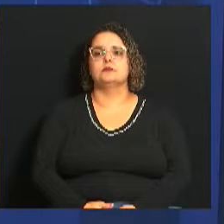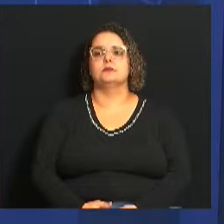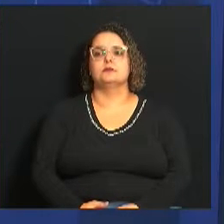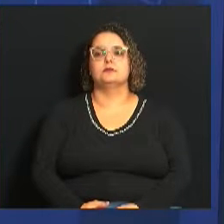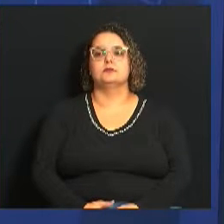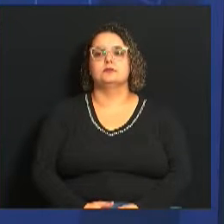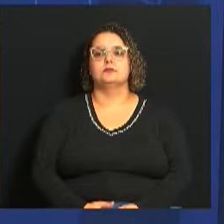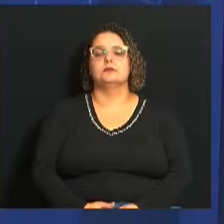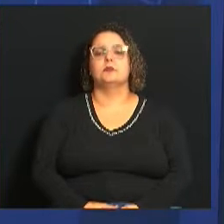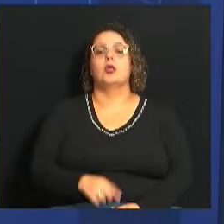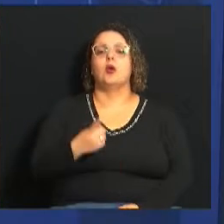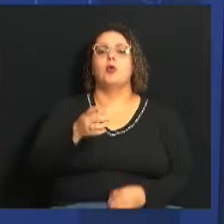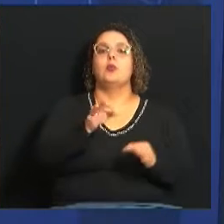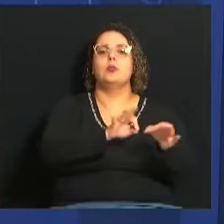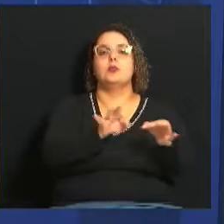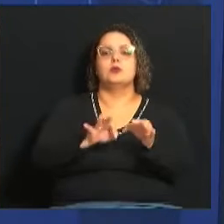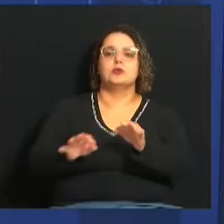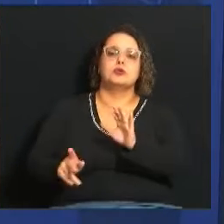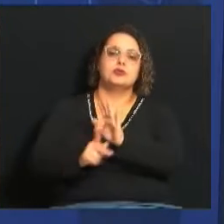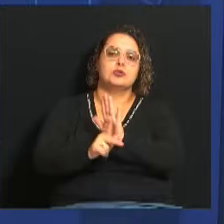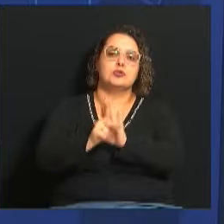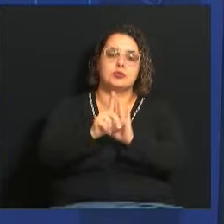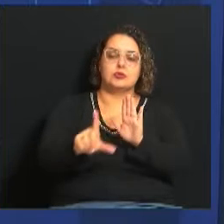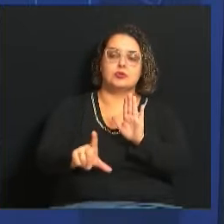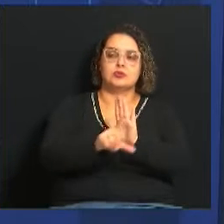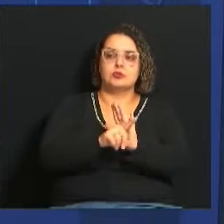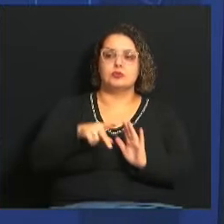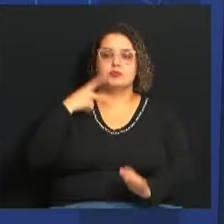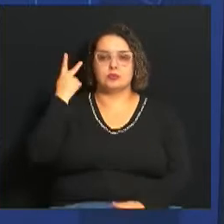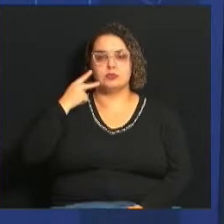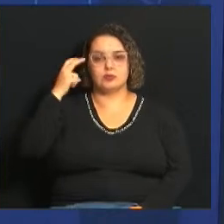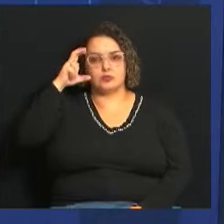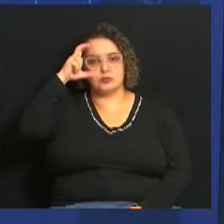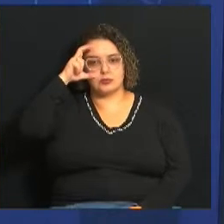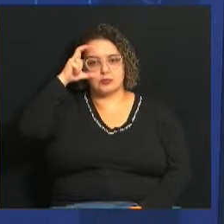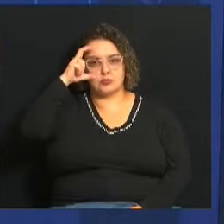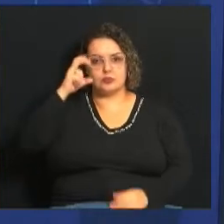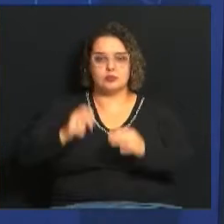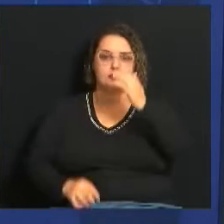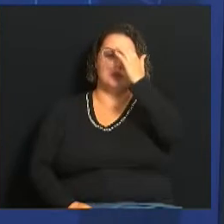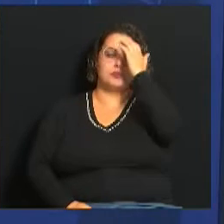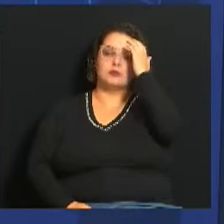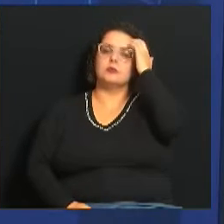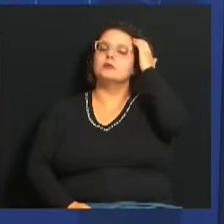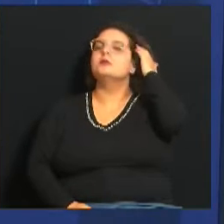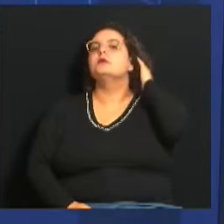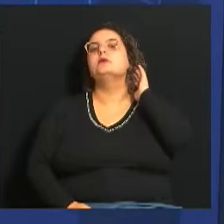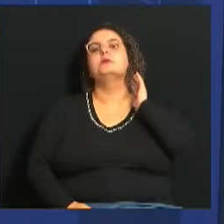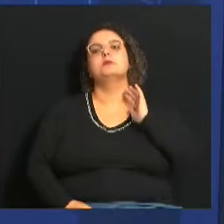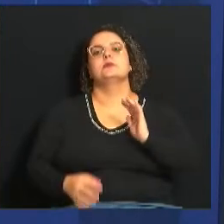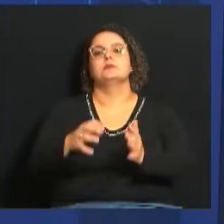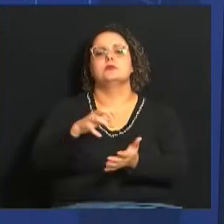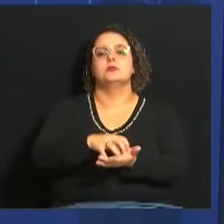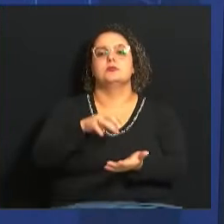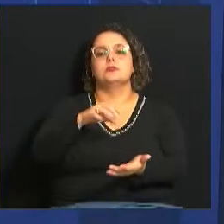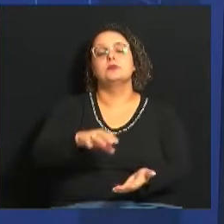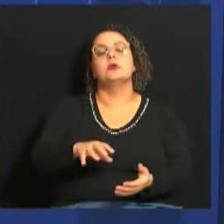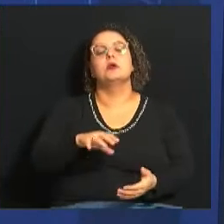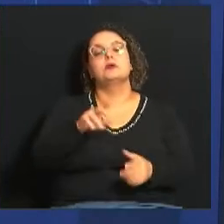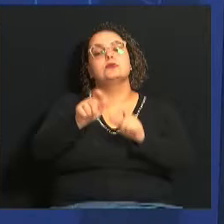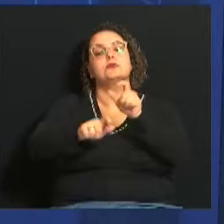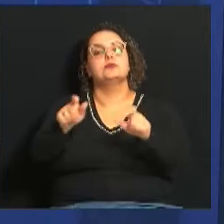Um projeto de lei de autoria do vereador Carlinhos Camelô que reconhece o Centro Popular de Compras,